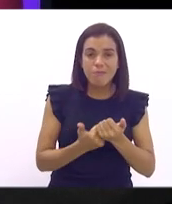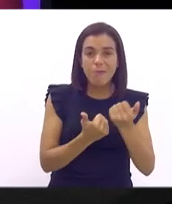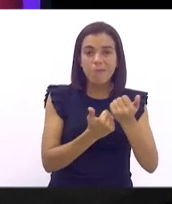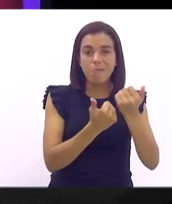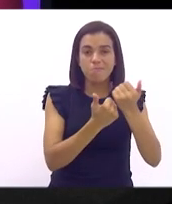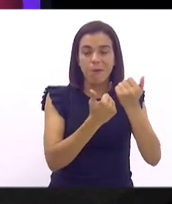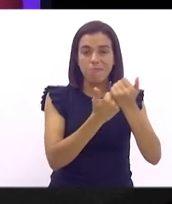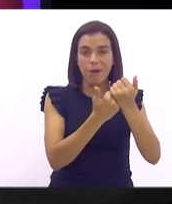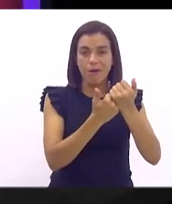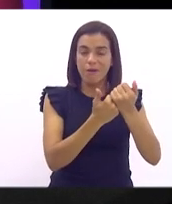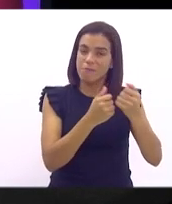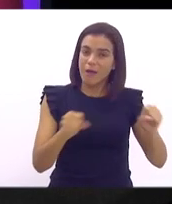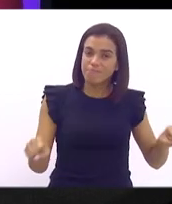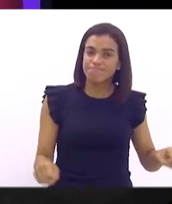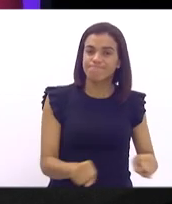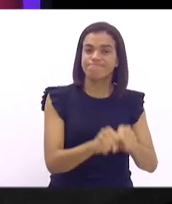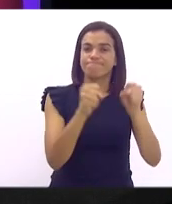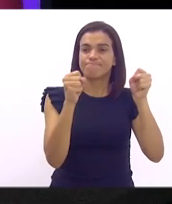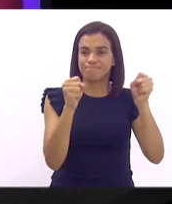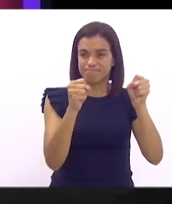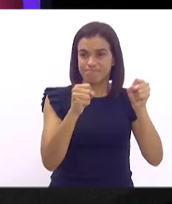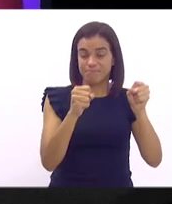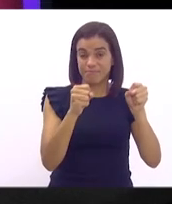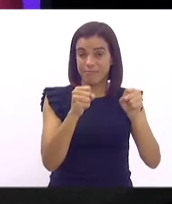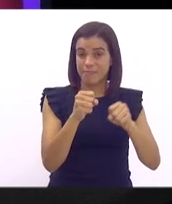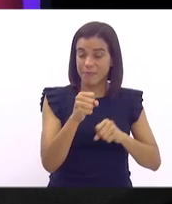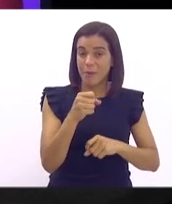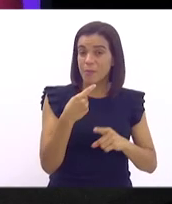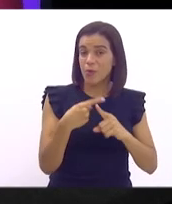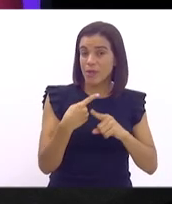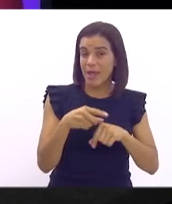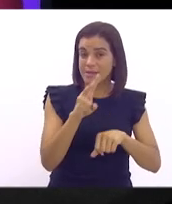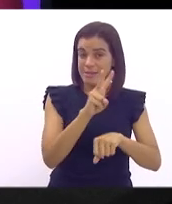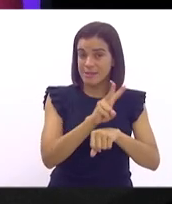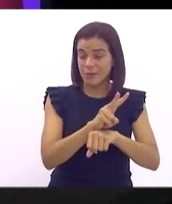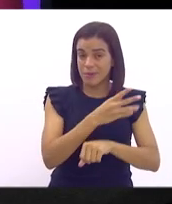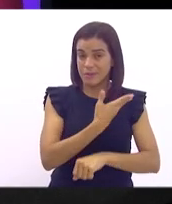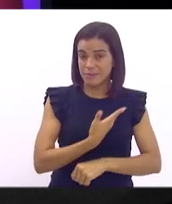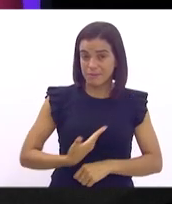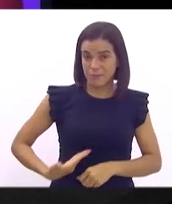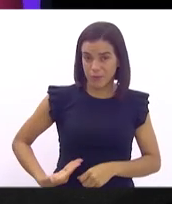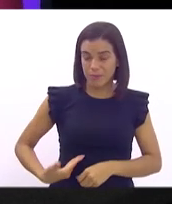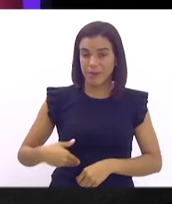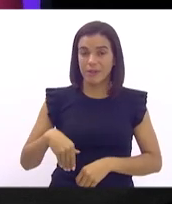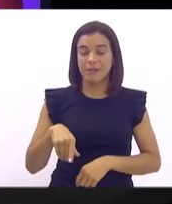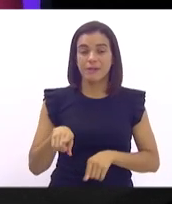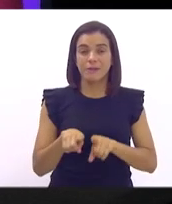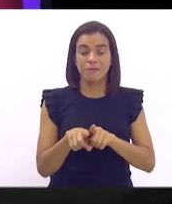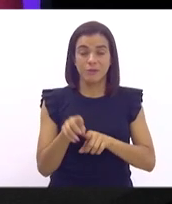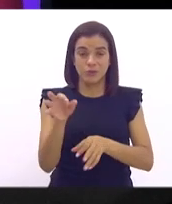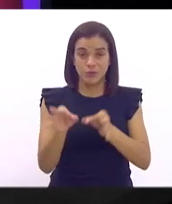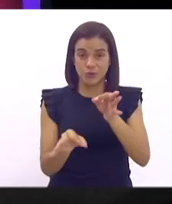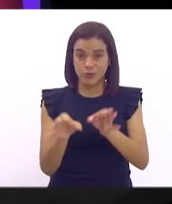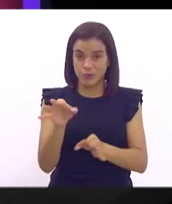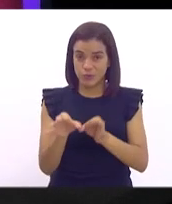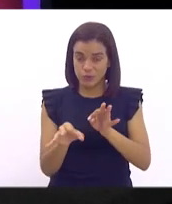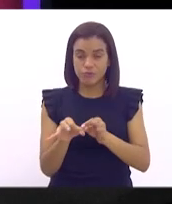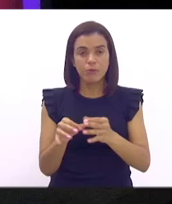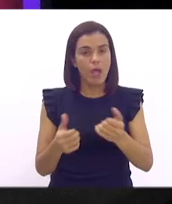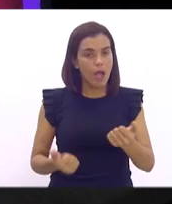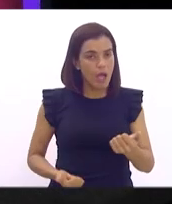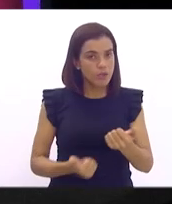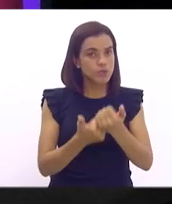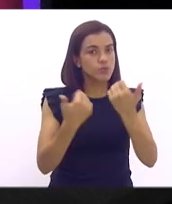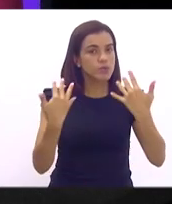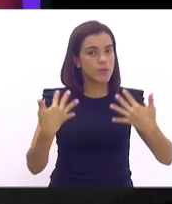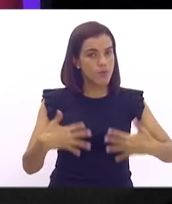para a ruptura, que nesse campo a segurança pública, o sistema de segurança pública, o sistema de justiça contribui e